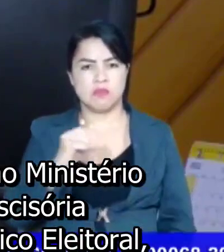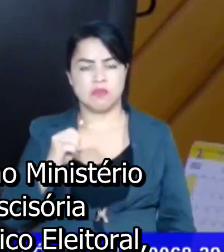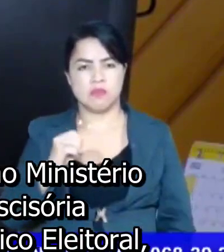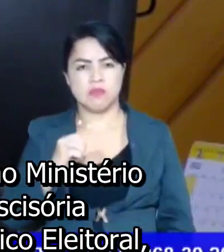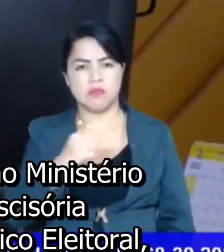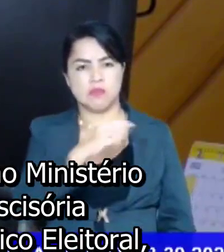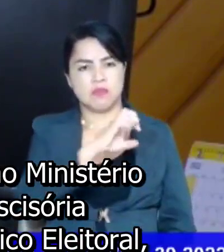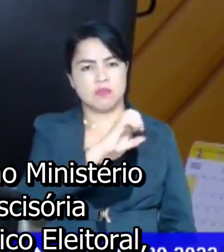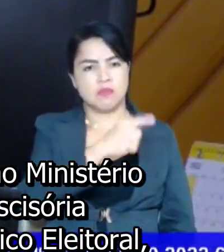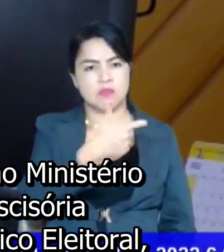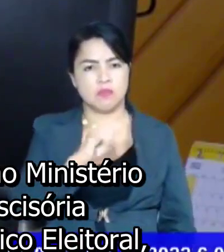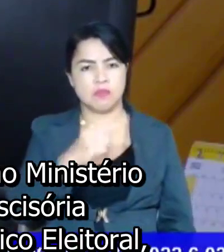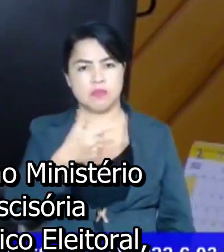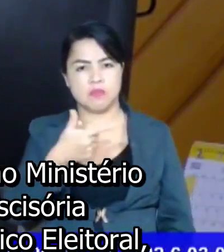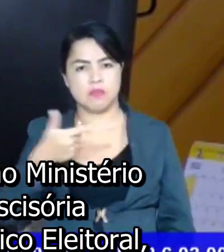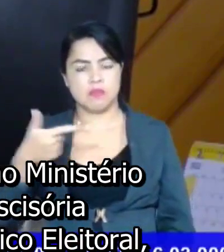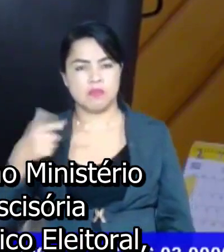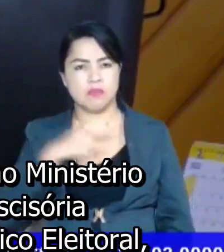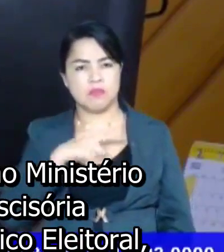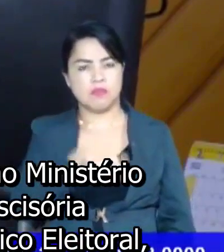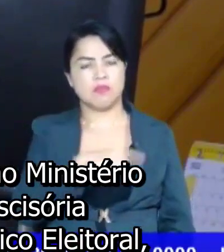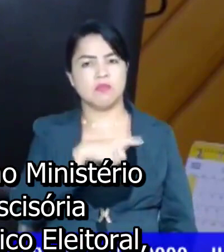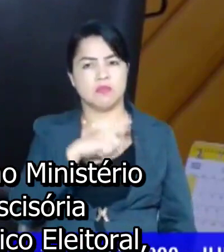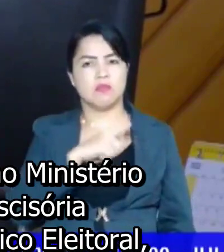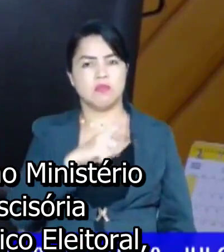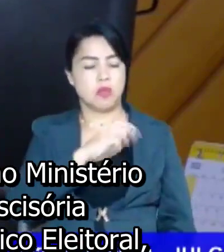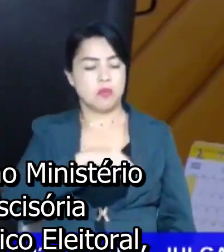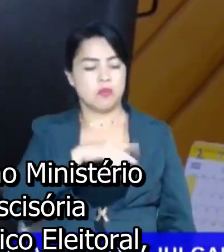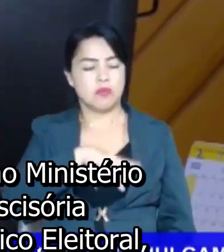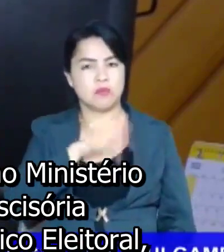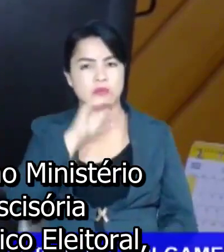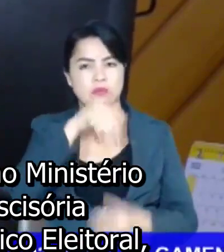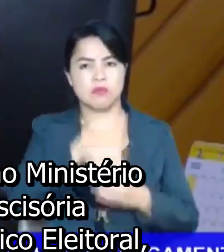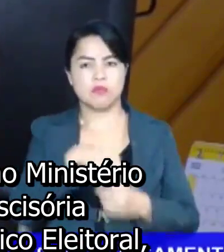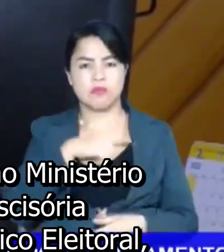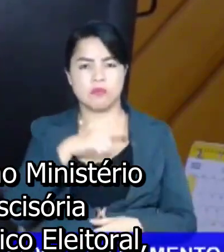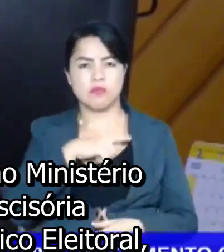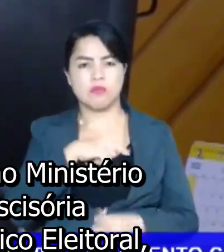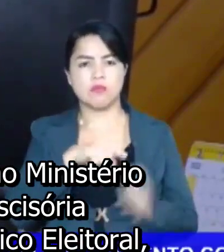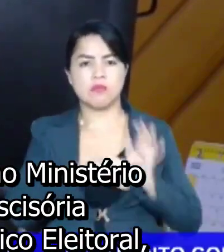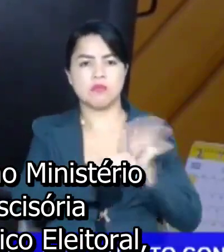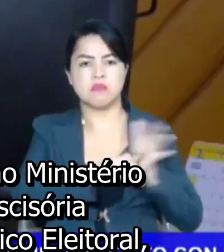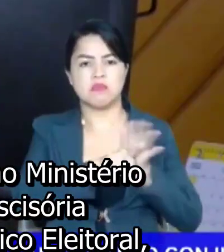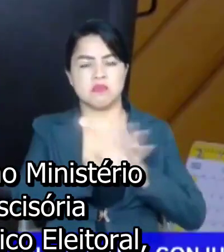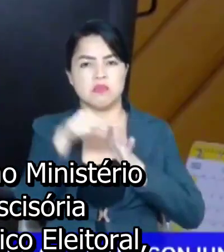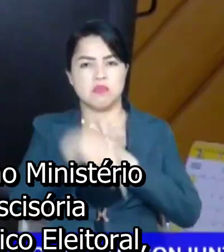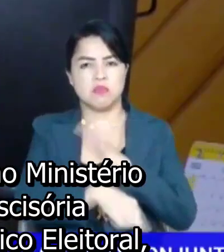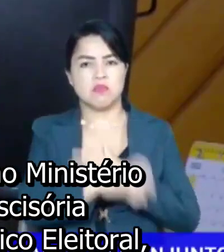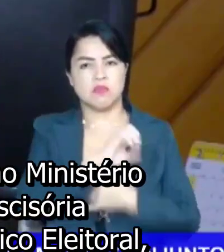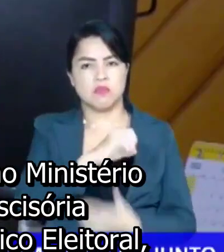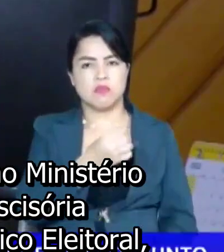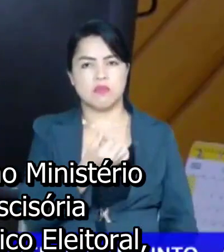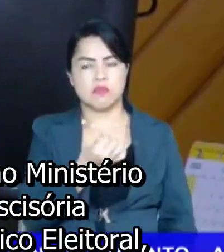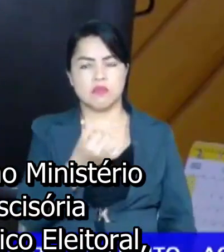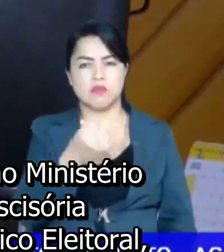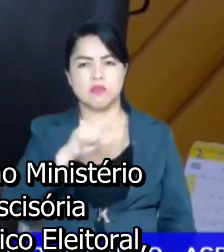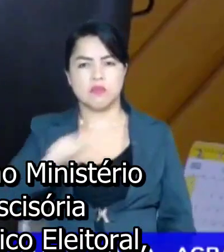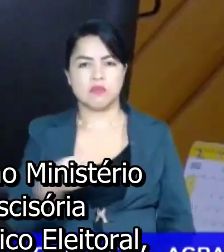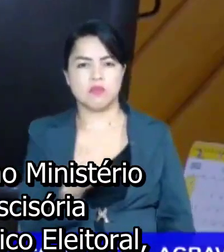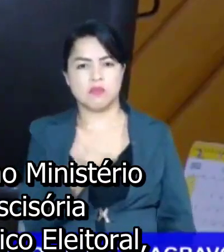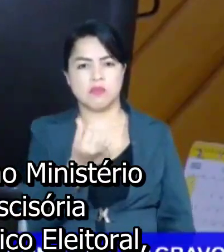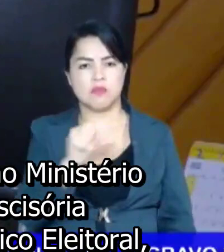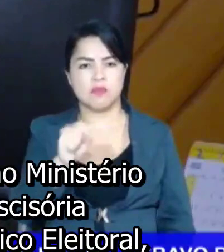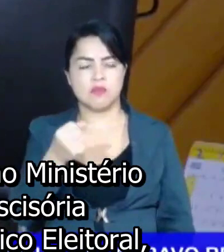agravante Aristides da Silva Lopes, agravado Ministério Público Eleitoral. E o agravo regimental na ação rescisória número 06.068